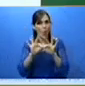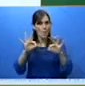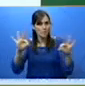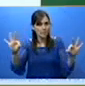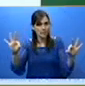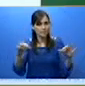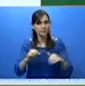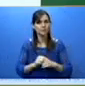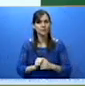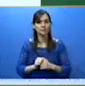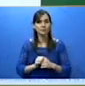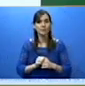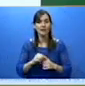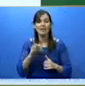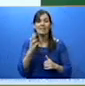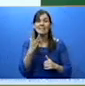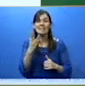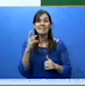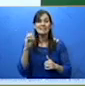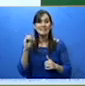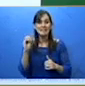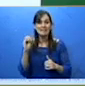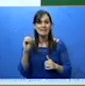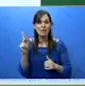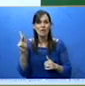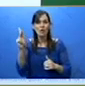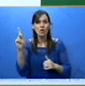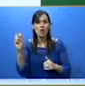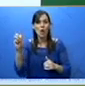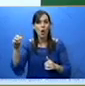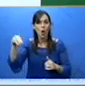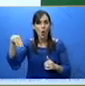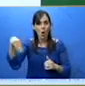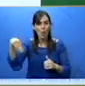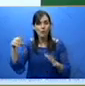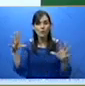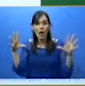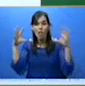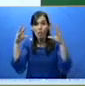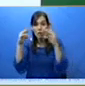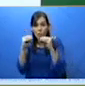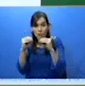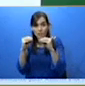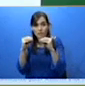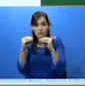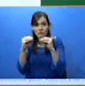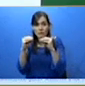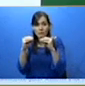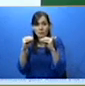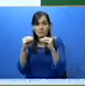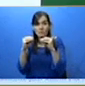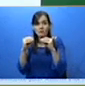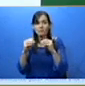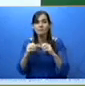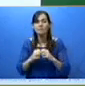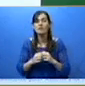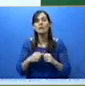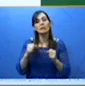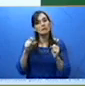quilômetros, 30 quilômetros ele percorre por noite. Vamos lá? E agora, as